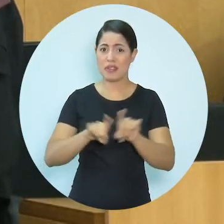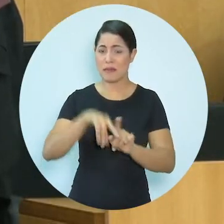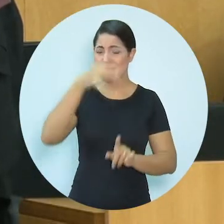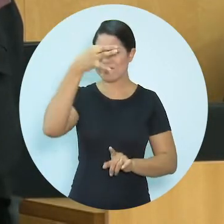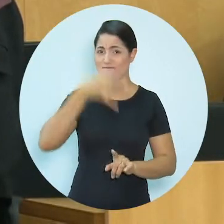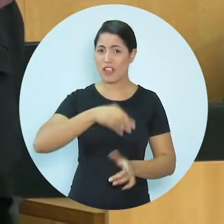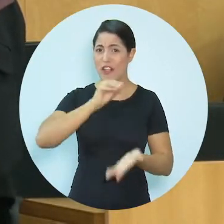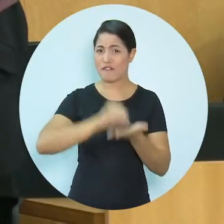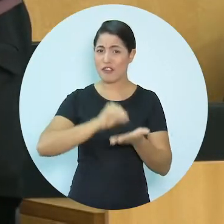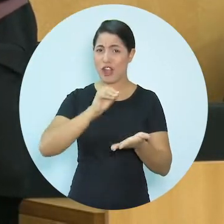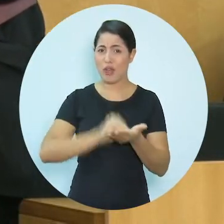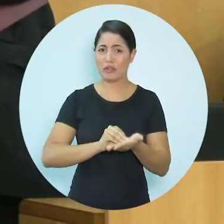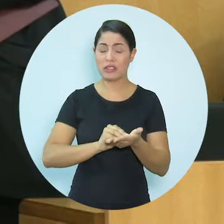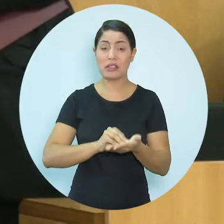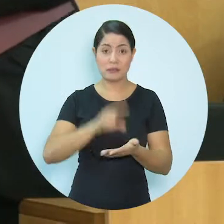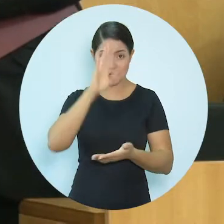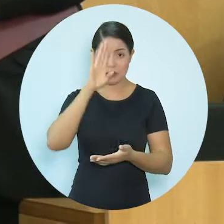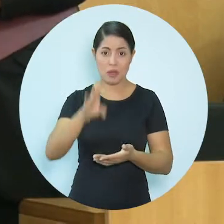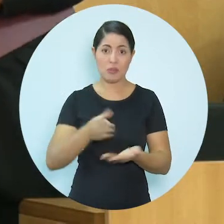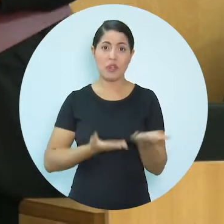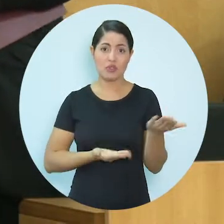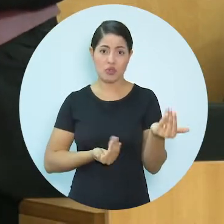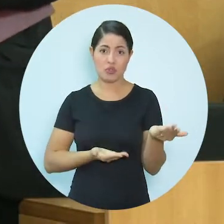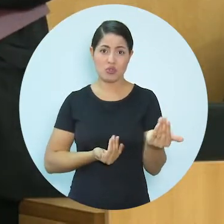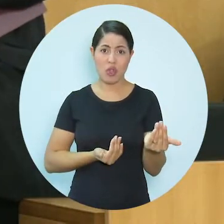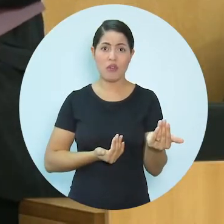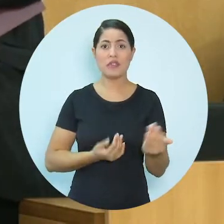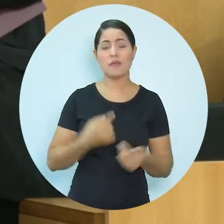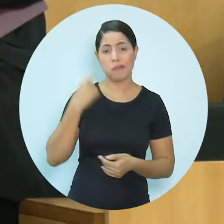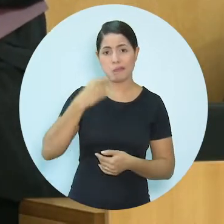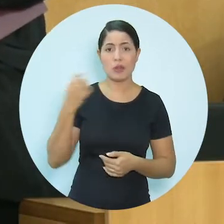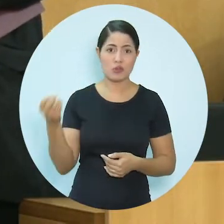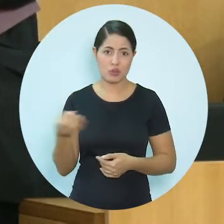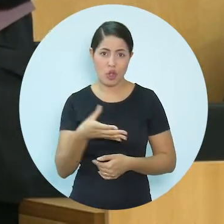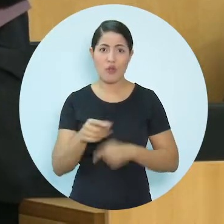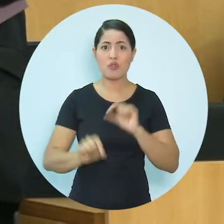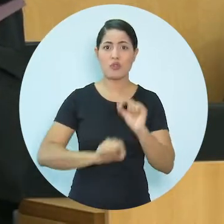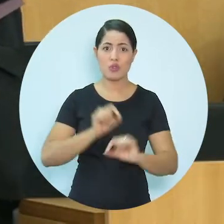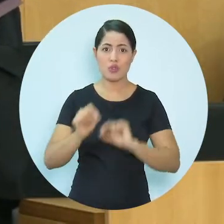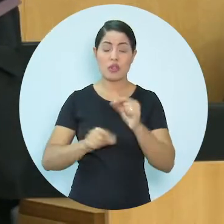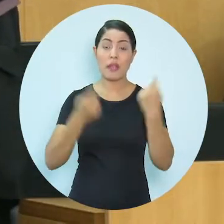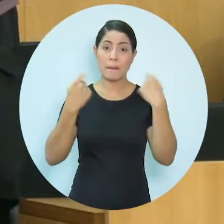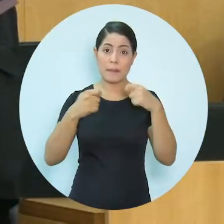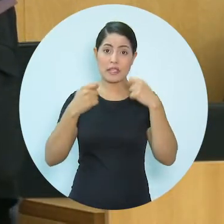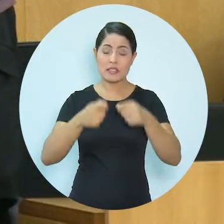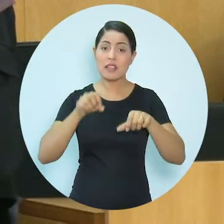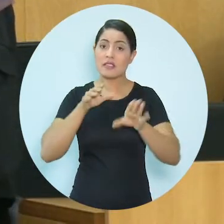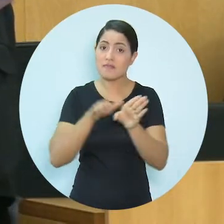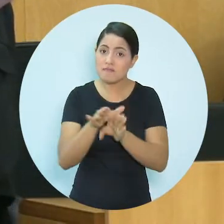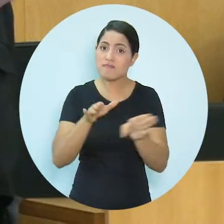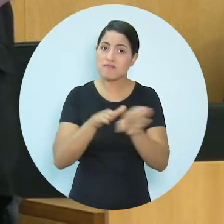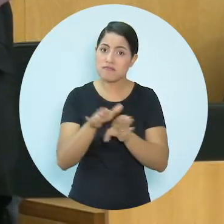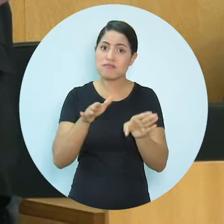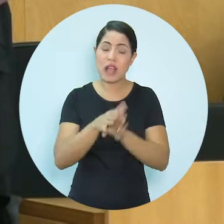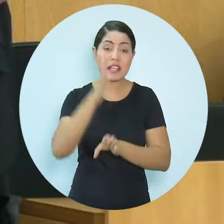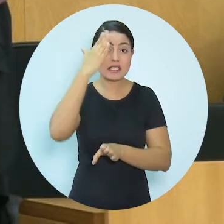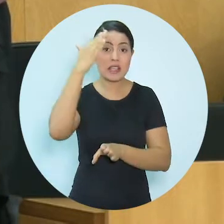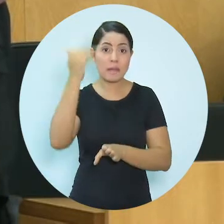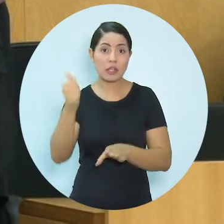seccionais, muitos deles envolvendo a jovem advocacia, para quem devemos lançar sabedoria,